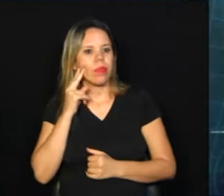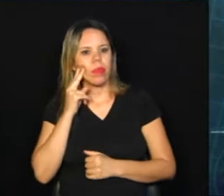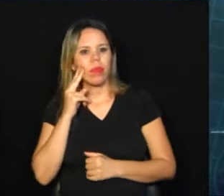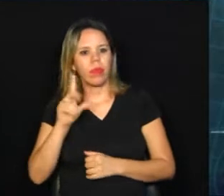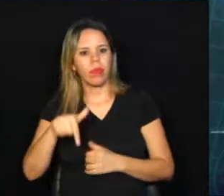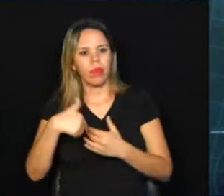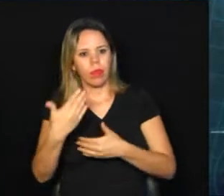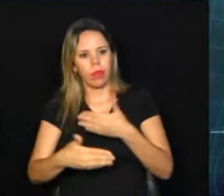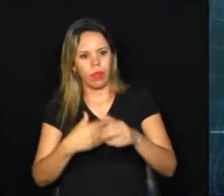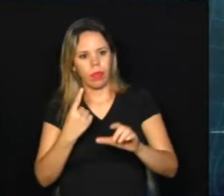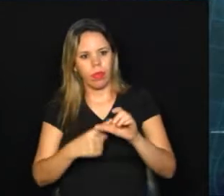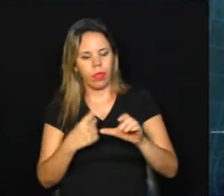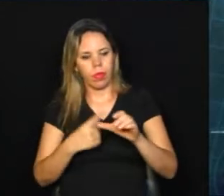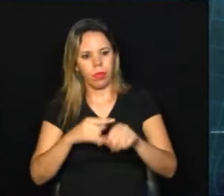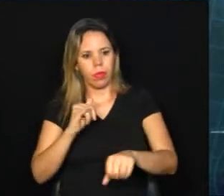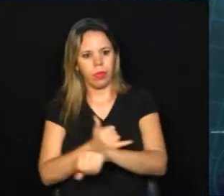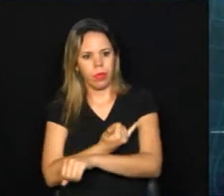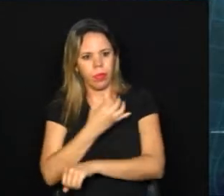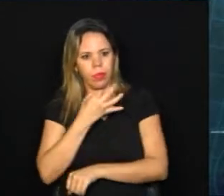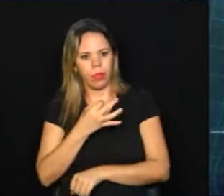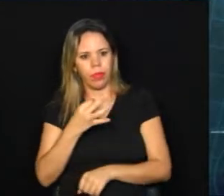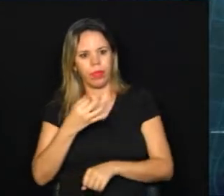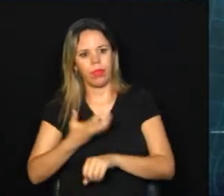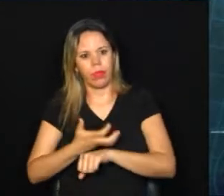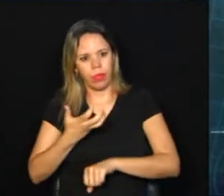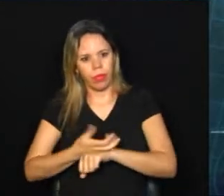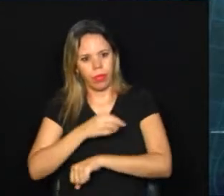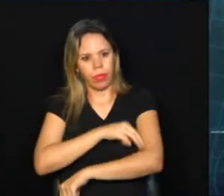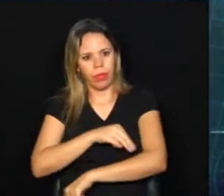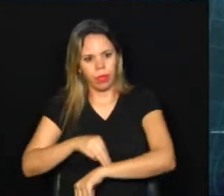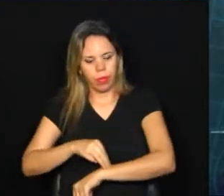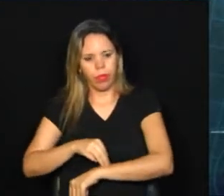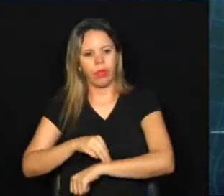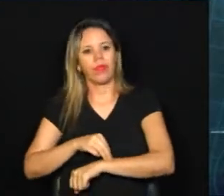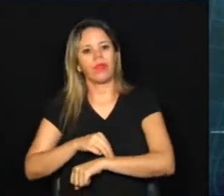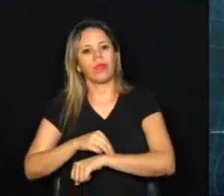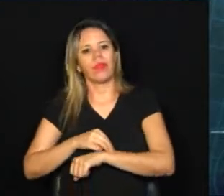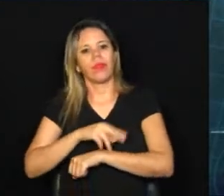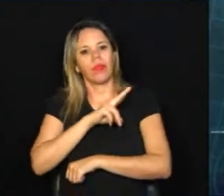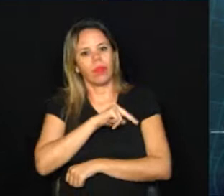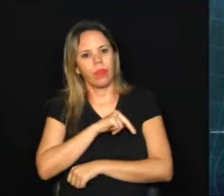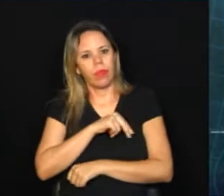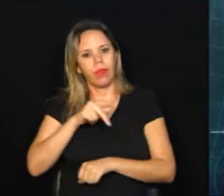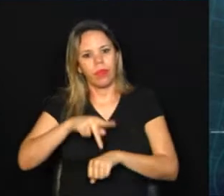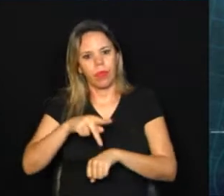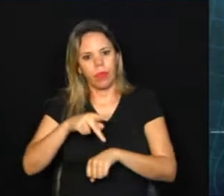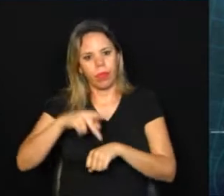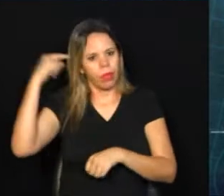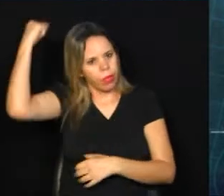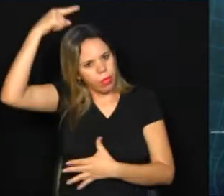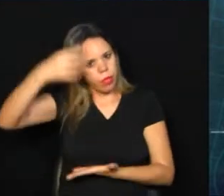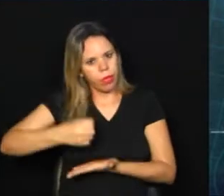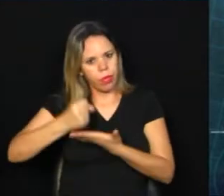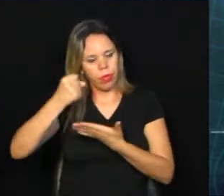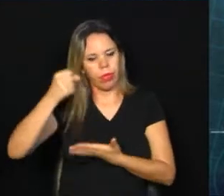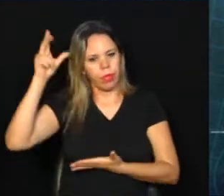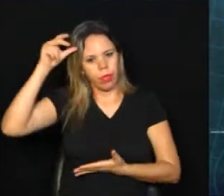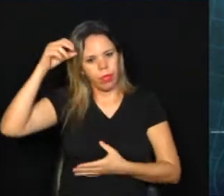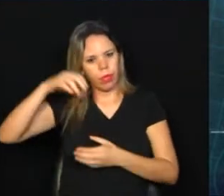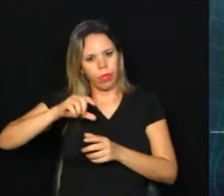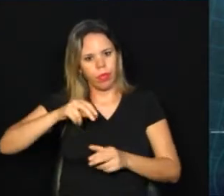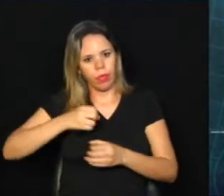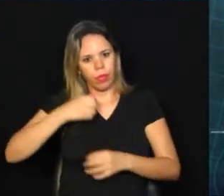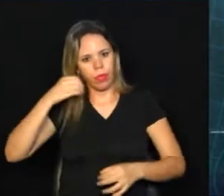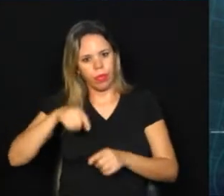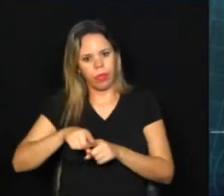na sequência Cosmópolis, Jaguariúna, Nova Odessa, Montemor, Arthur Nogueira, Pedreira, Santo Antônio de Posse,